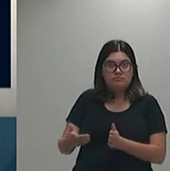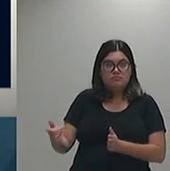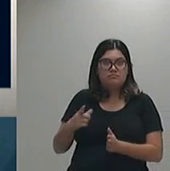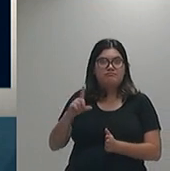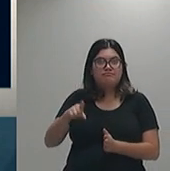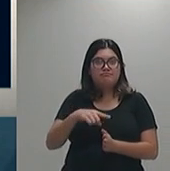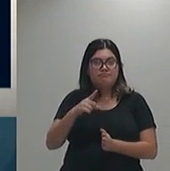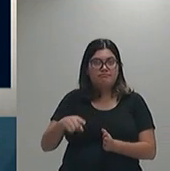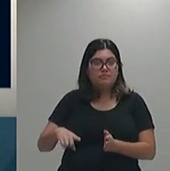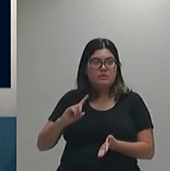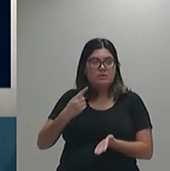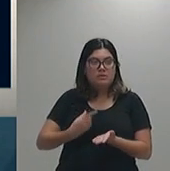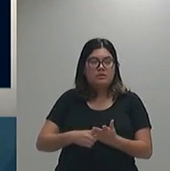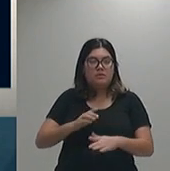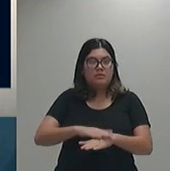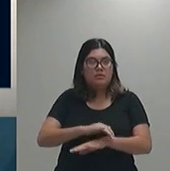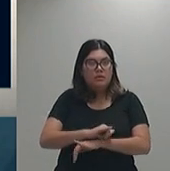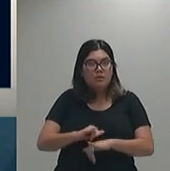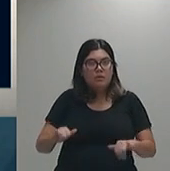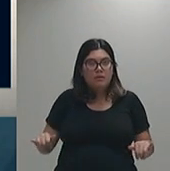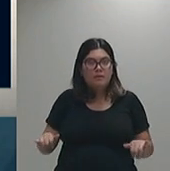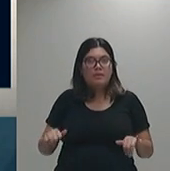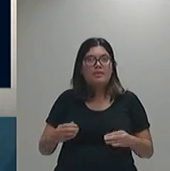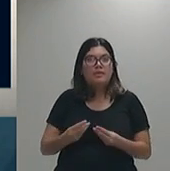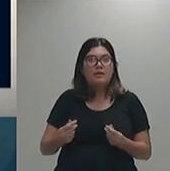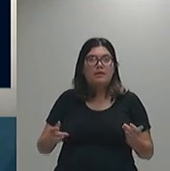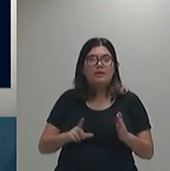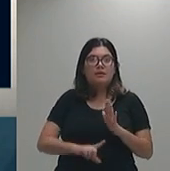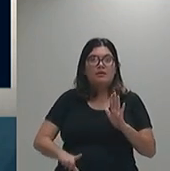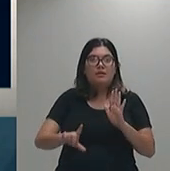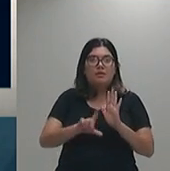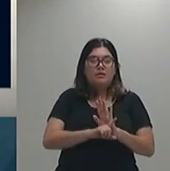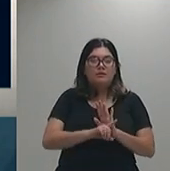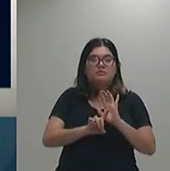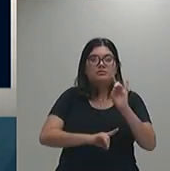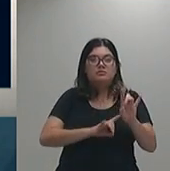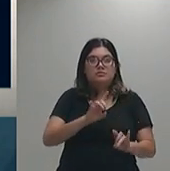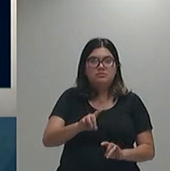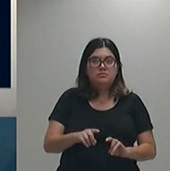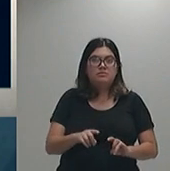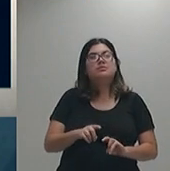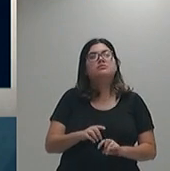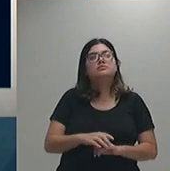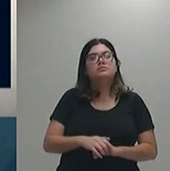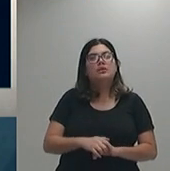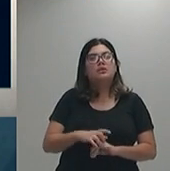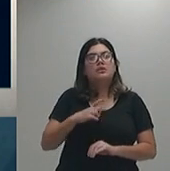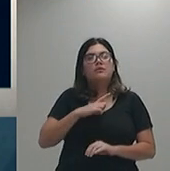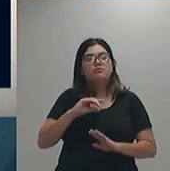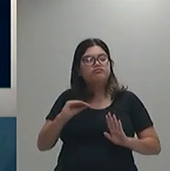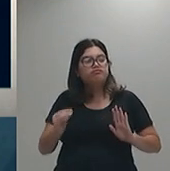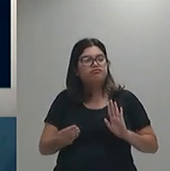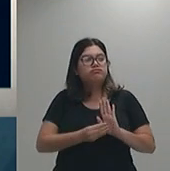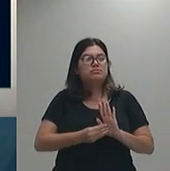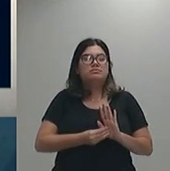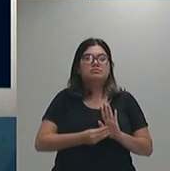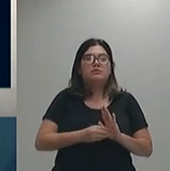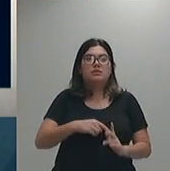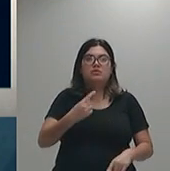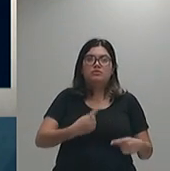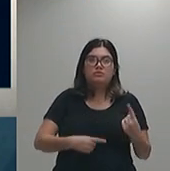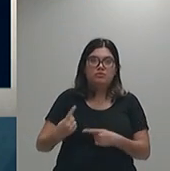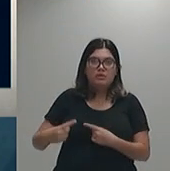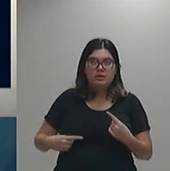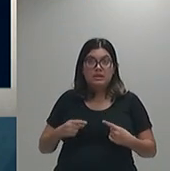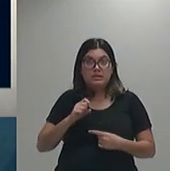sob alegação de cessação da legitimidade extraordinária e eu vou depositar discutir se